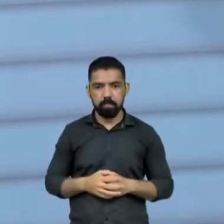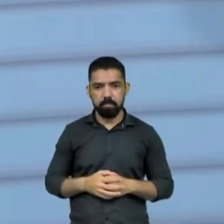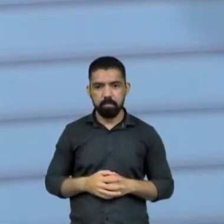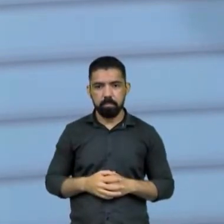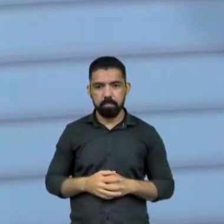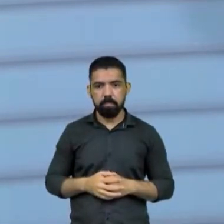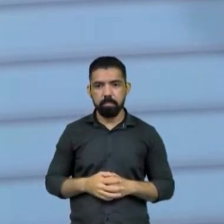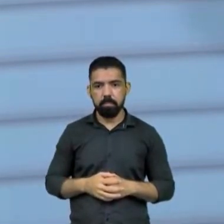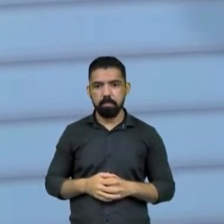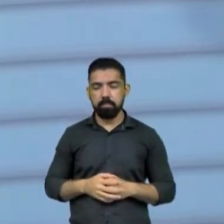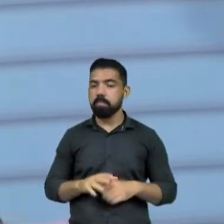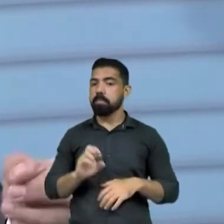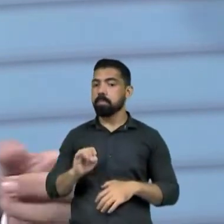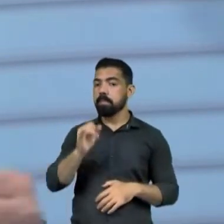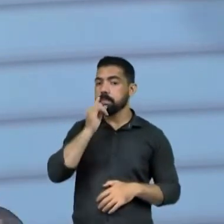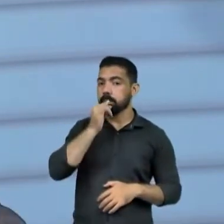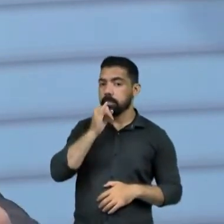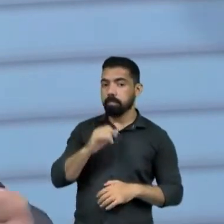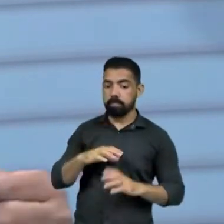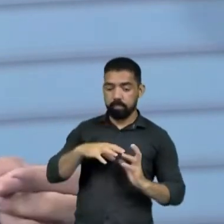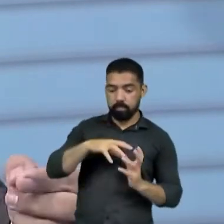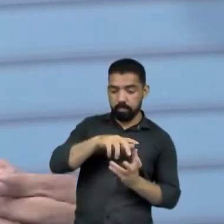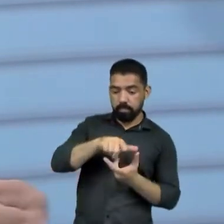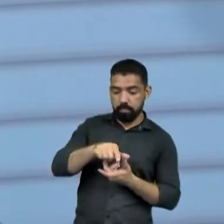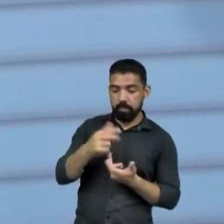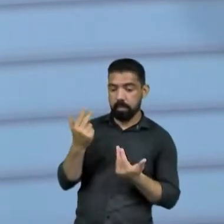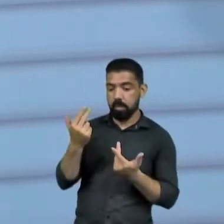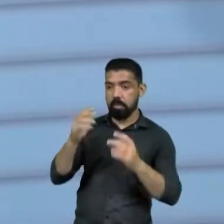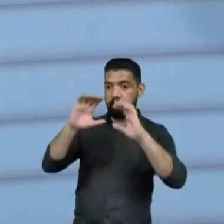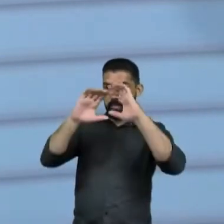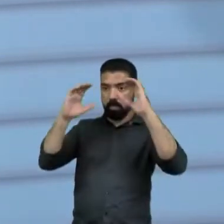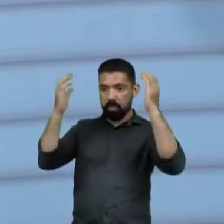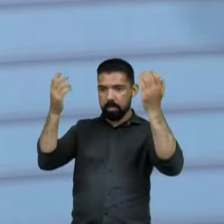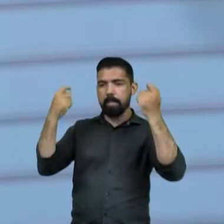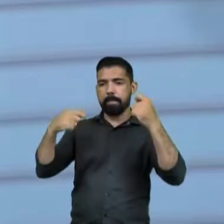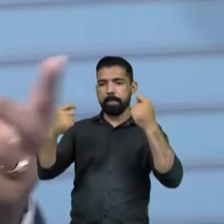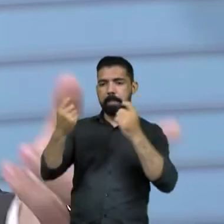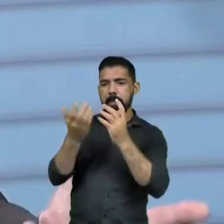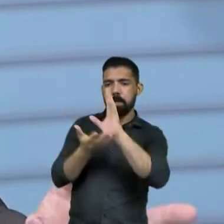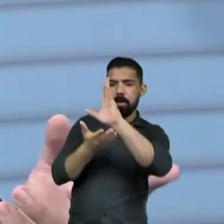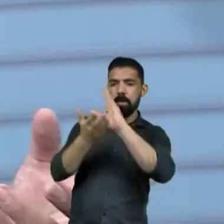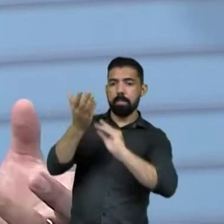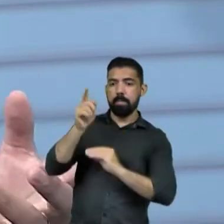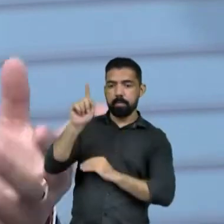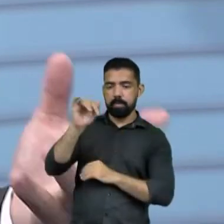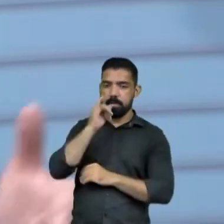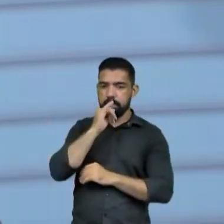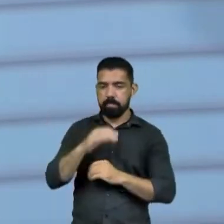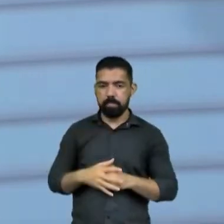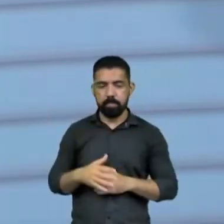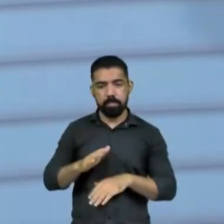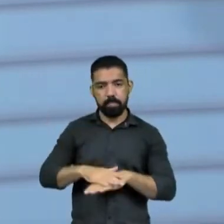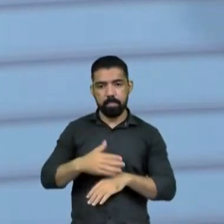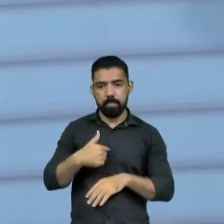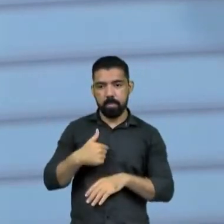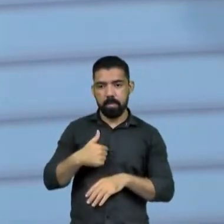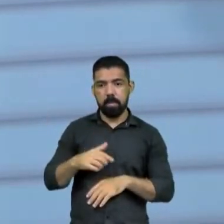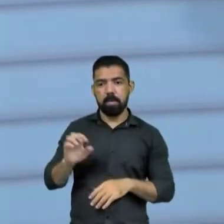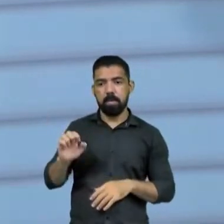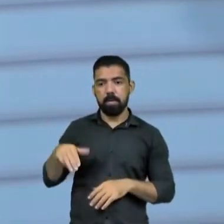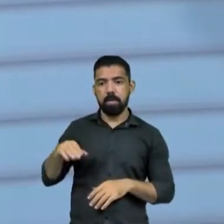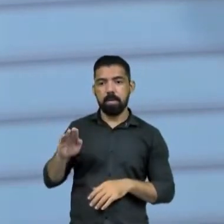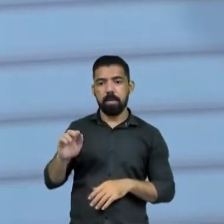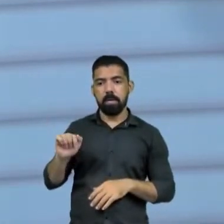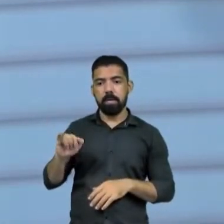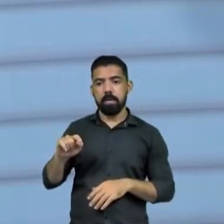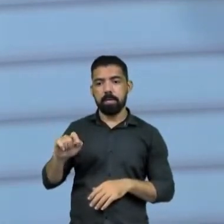vontade na terra como no céu aí nós começamos a mudar a nossa geografia uhum certo por exemplo eu eu sou Embaixador ah da